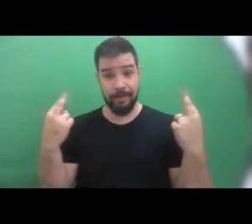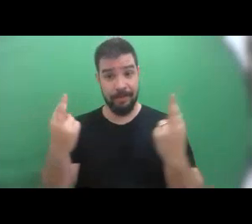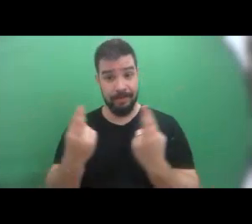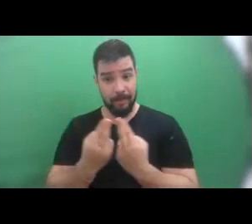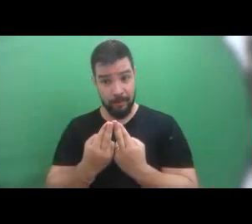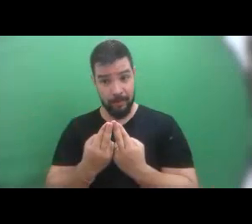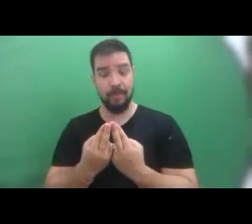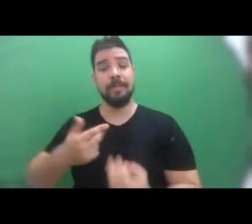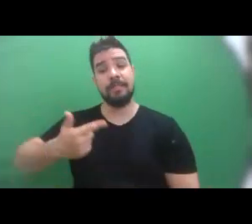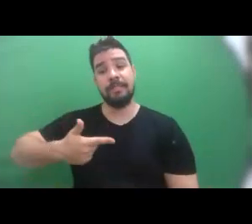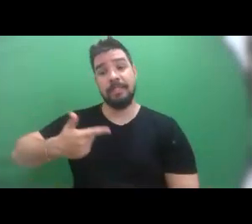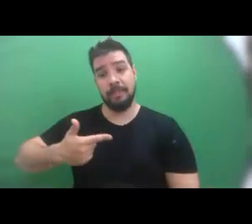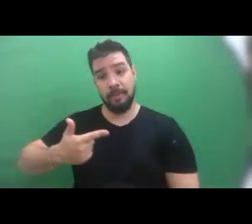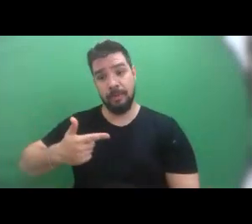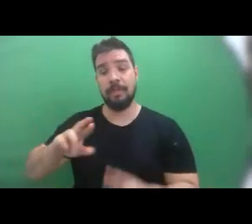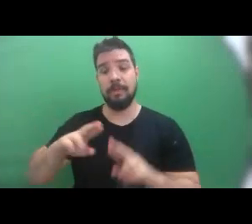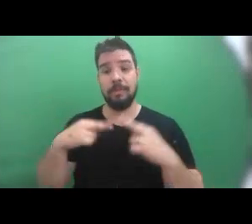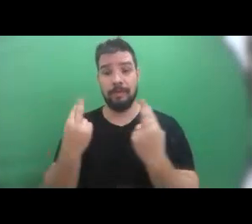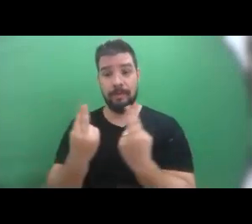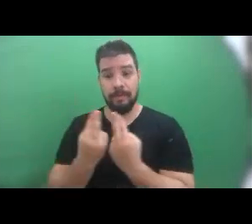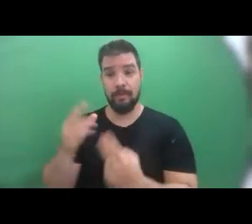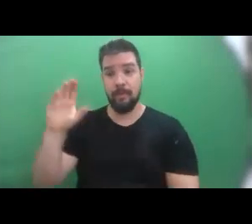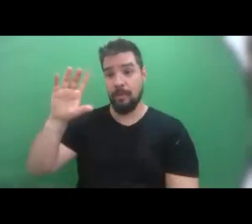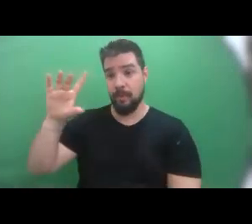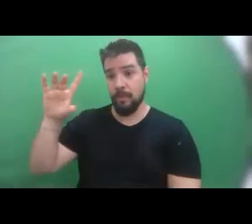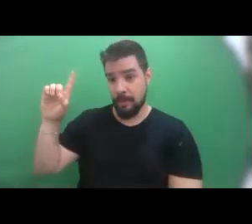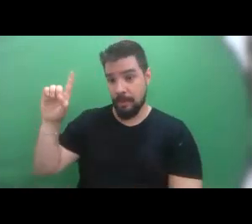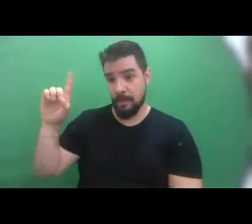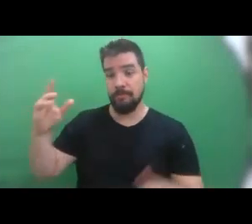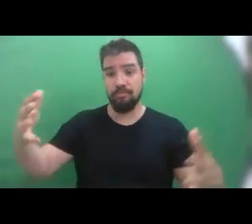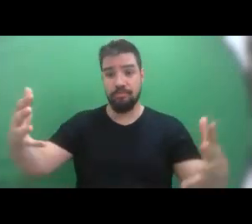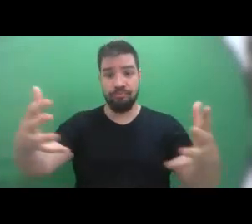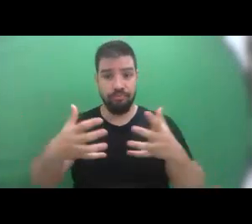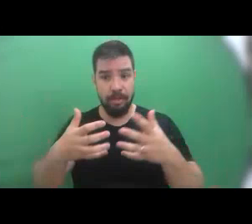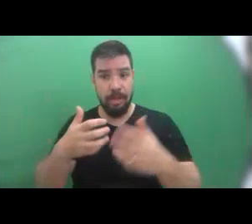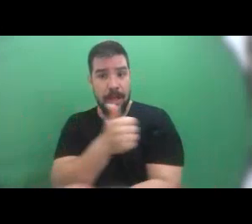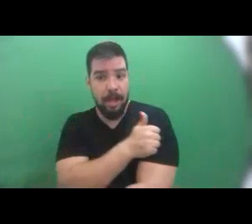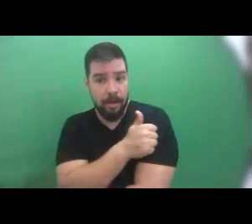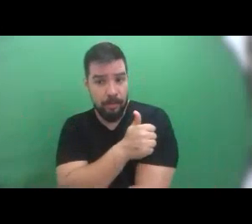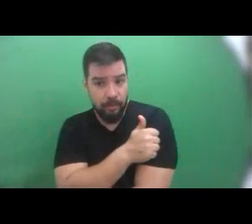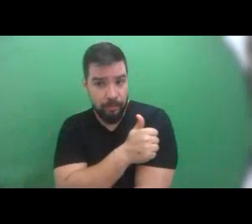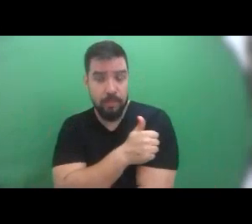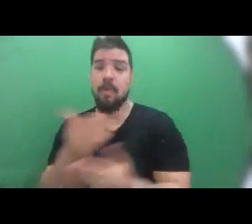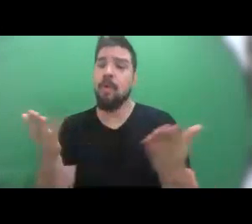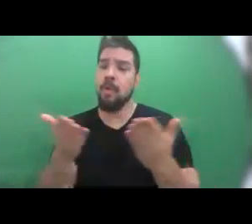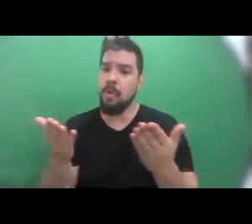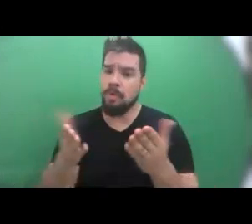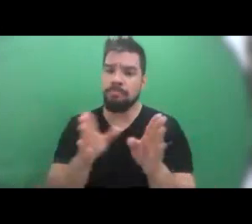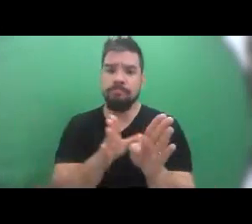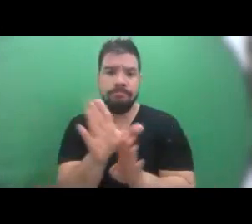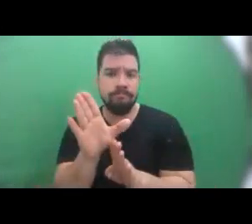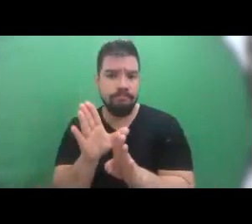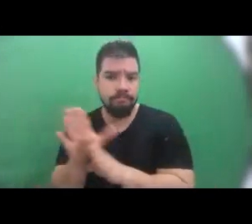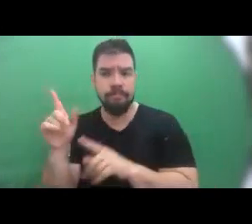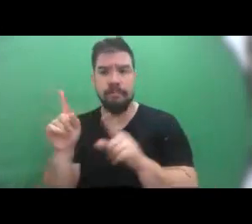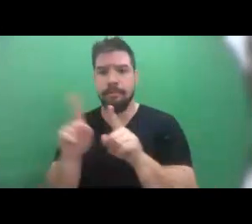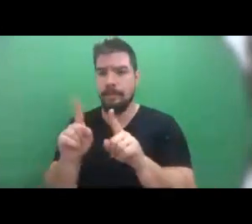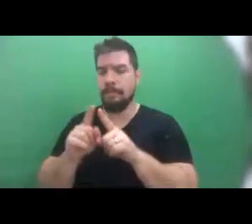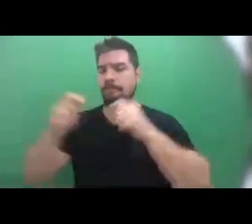segunda reunião da coordenação com os alunos, e nós vamos trazer algumas orientações e esclarecimentos.